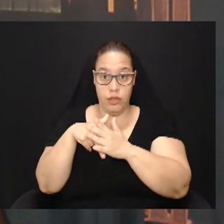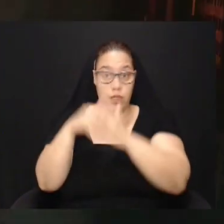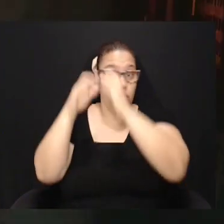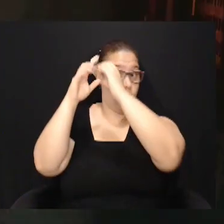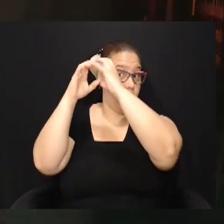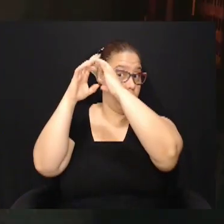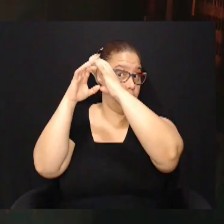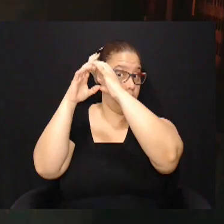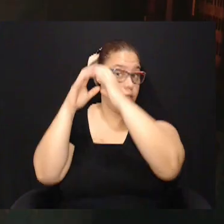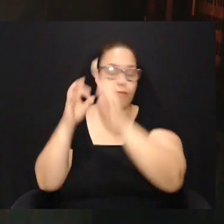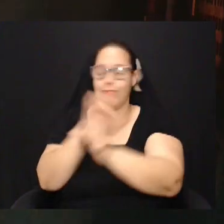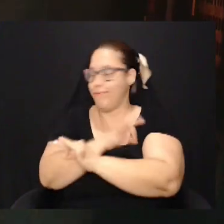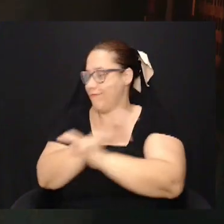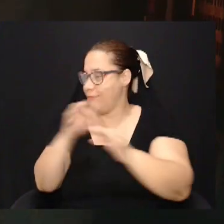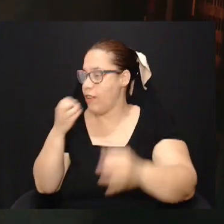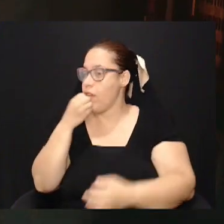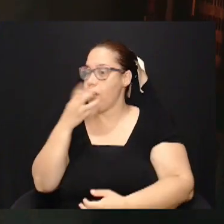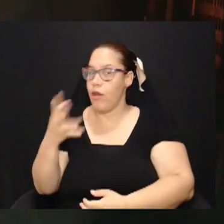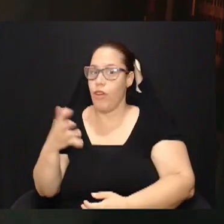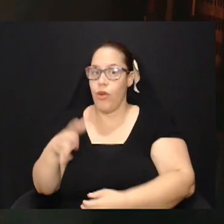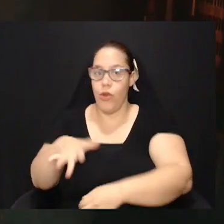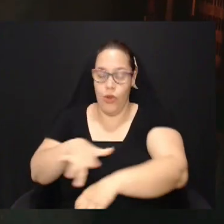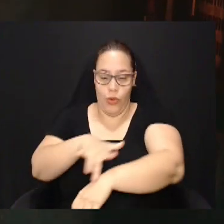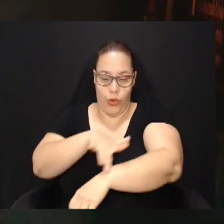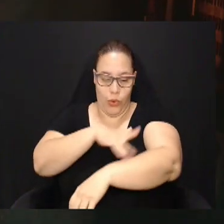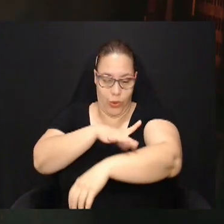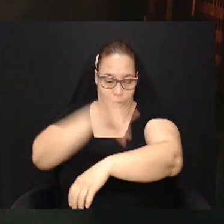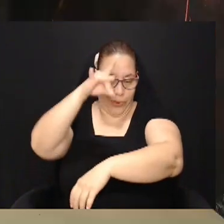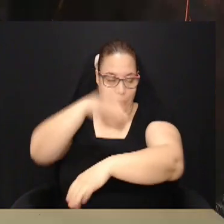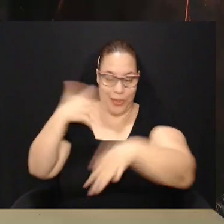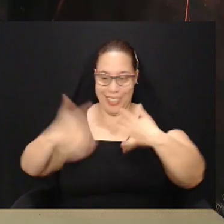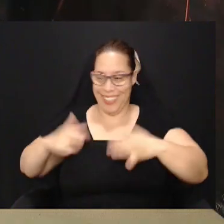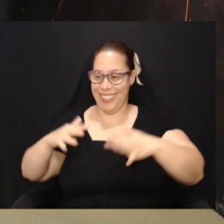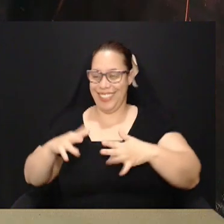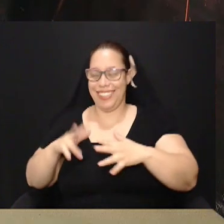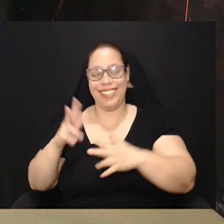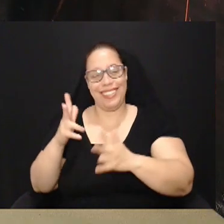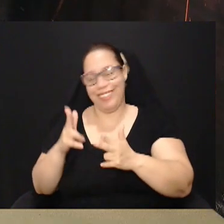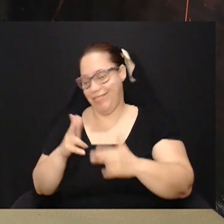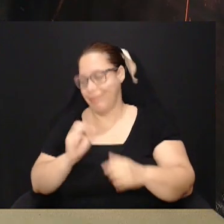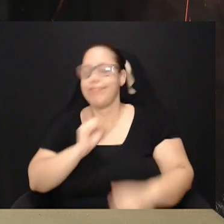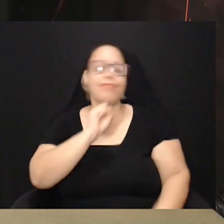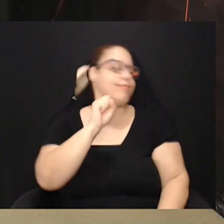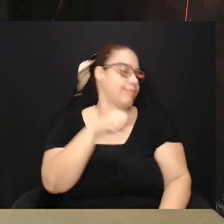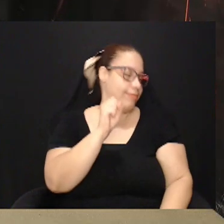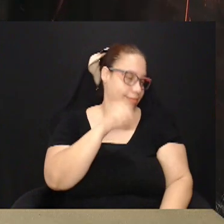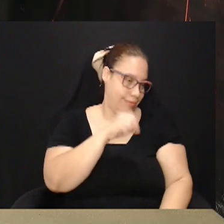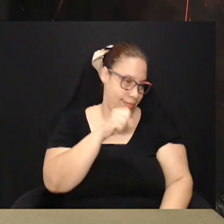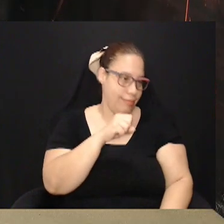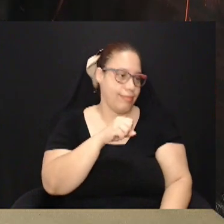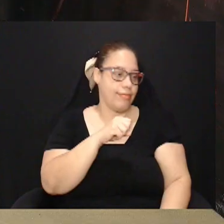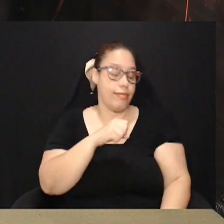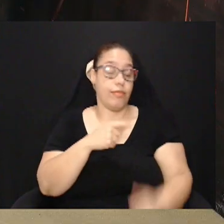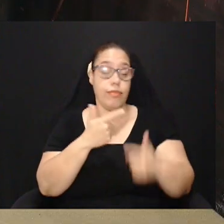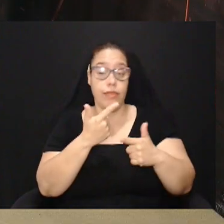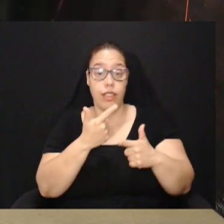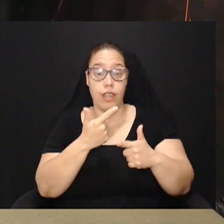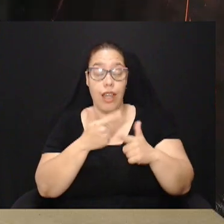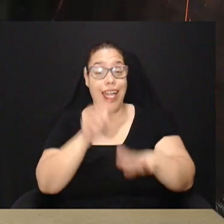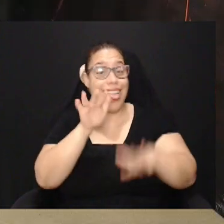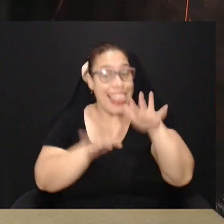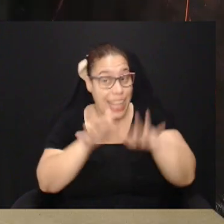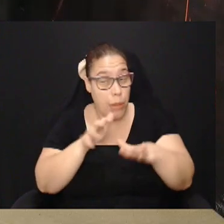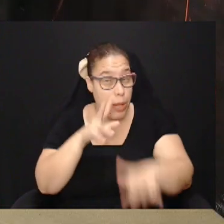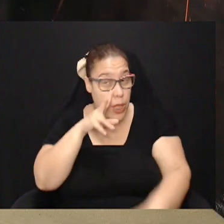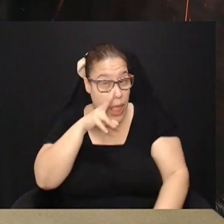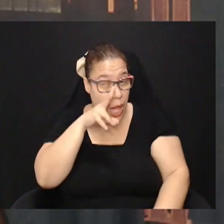Excelente, muito bom. E esse arrepio que dá também faz parte do sistema. Faz parte do sistema, porque, de novo, depende da intensidade. Entendi. E o